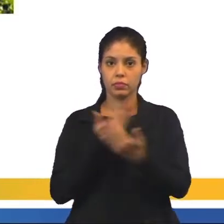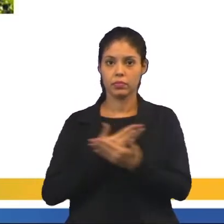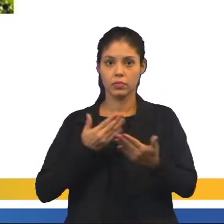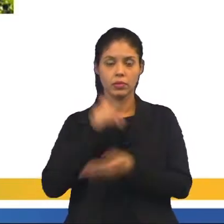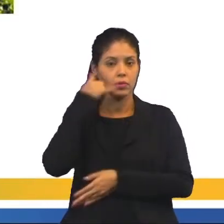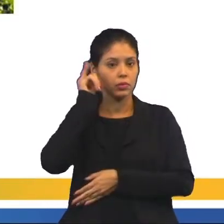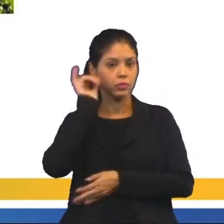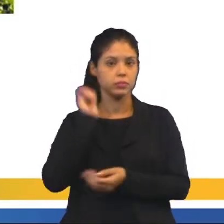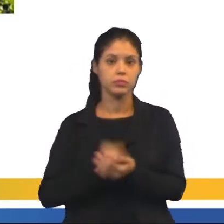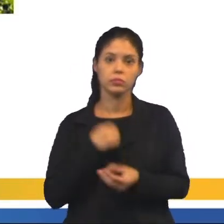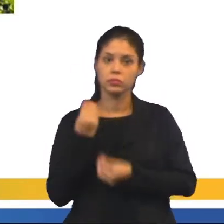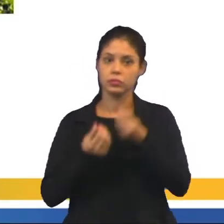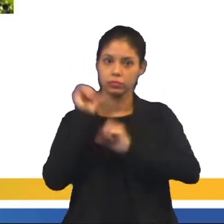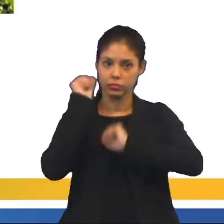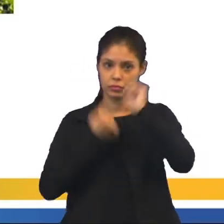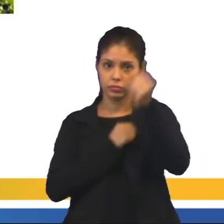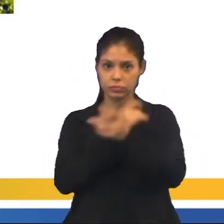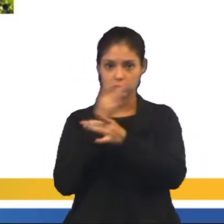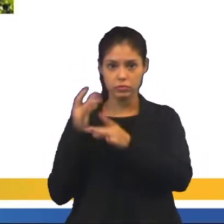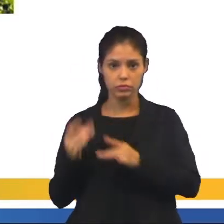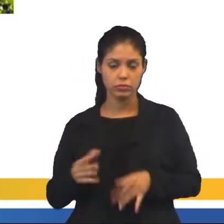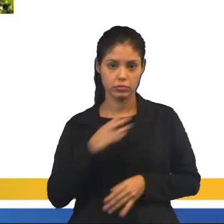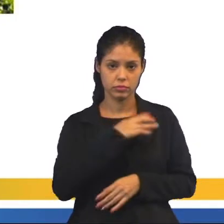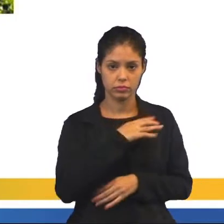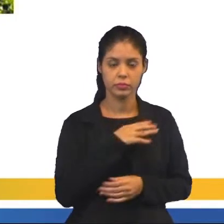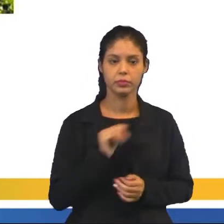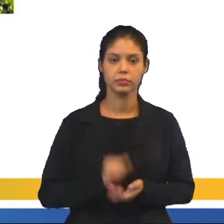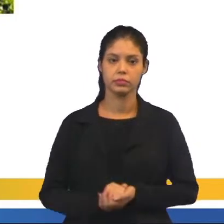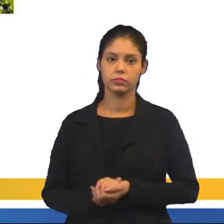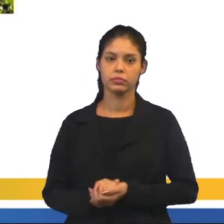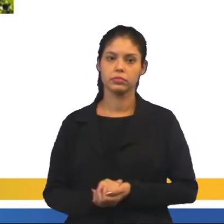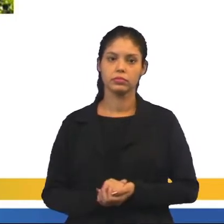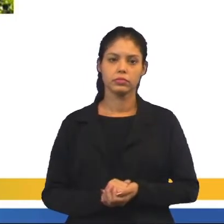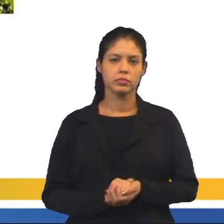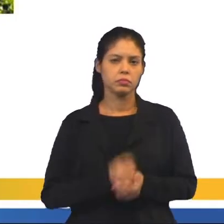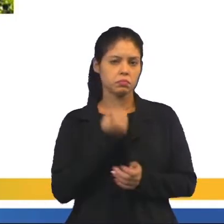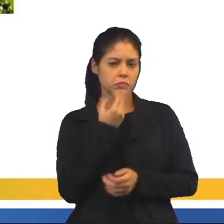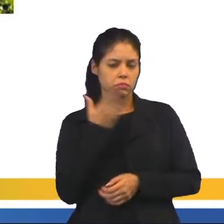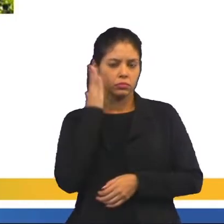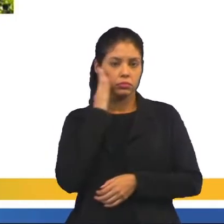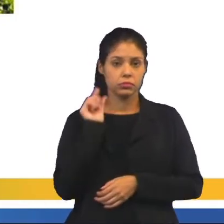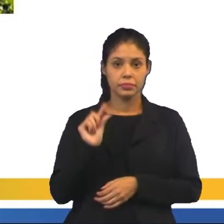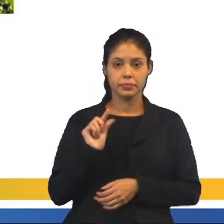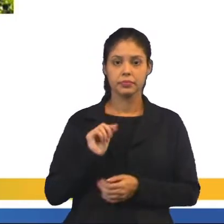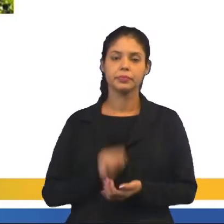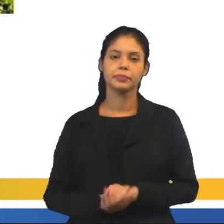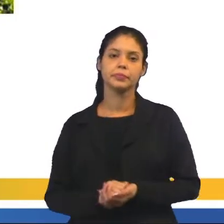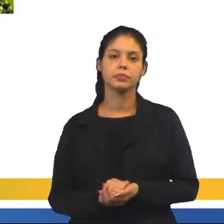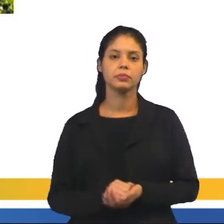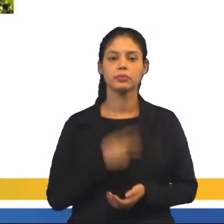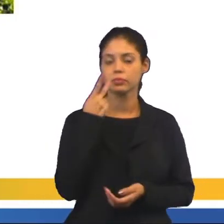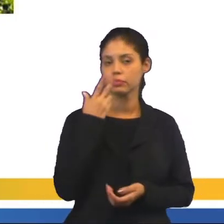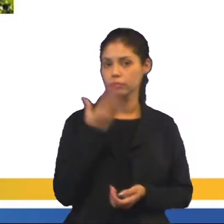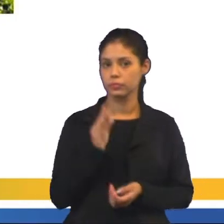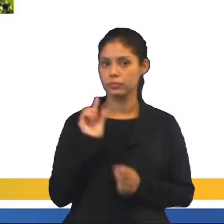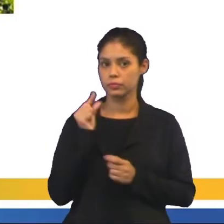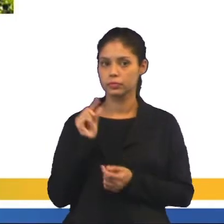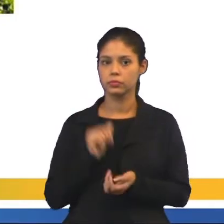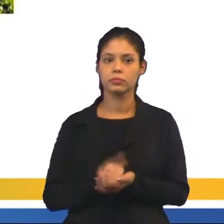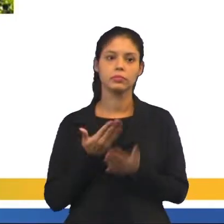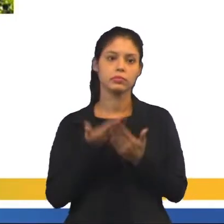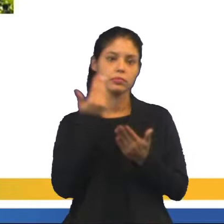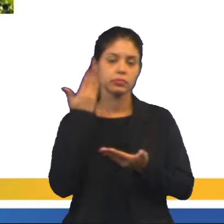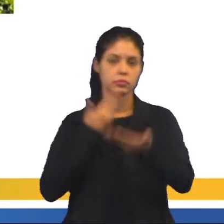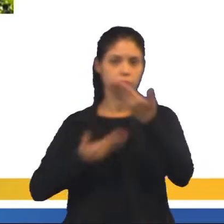indústria, tanto com o comércio como com as cidades. Mas é bom a gente entender o seguinte, agora há pouco eu falei dessa